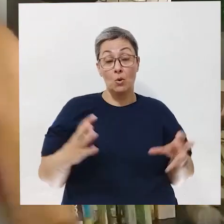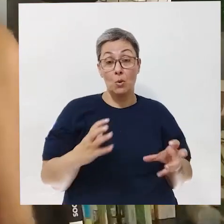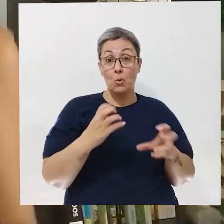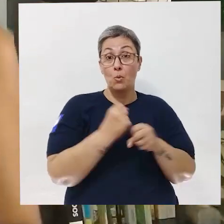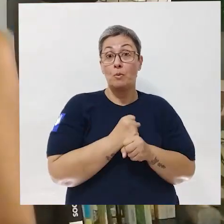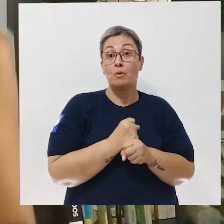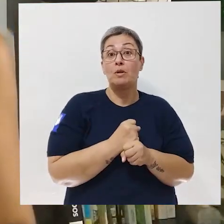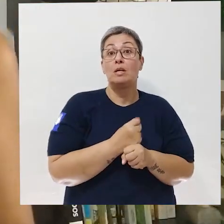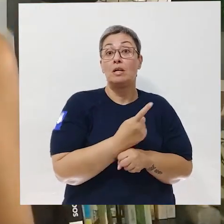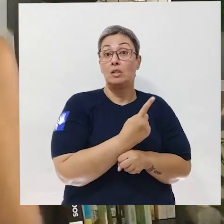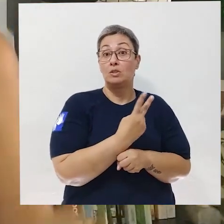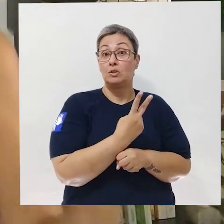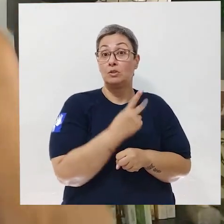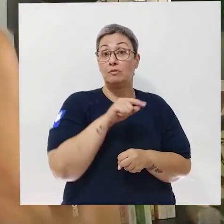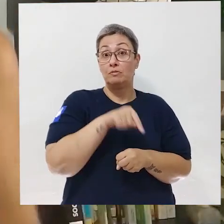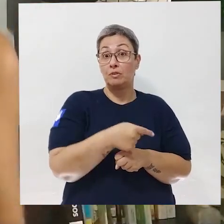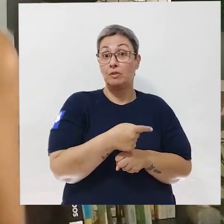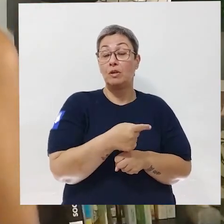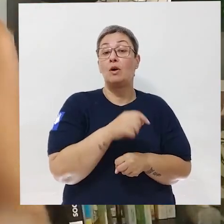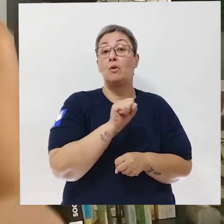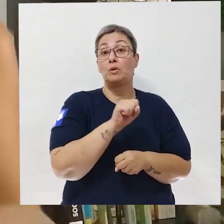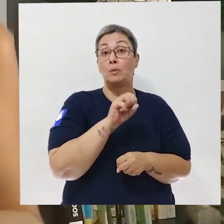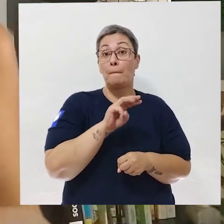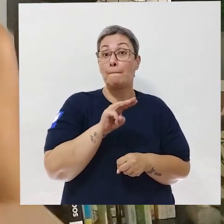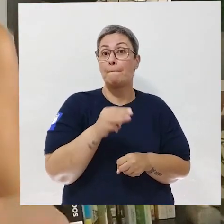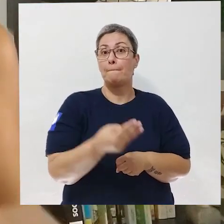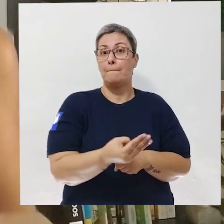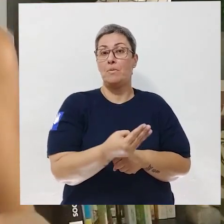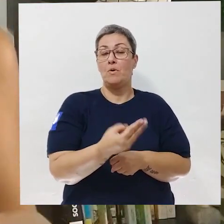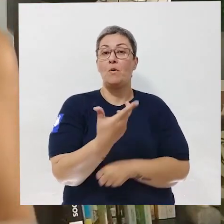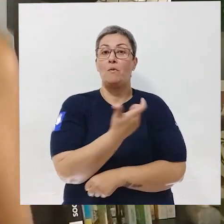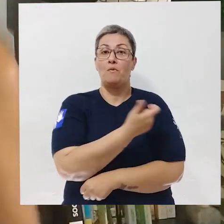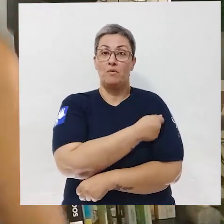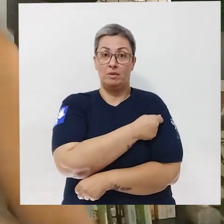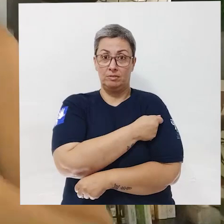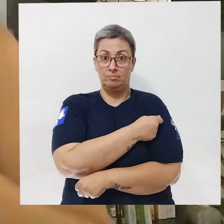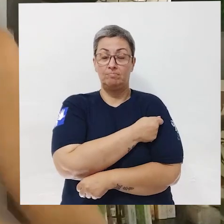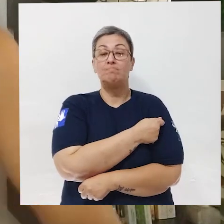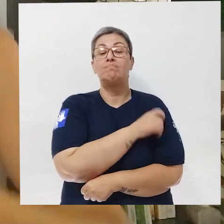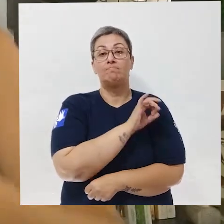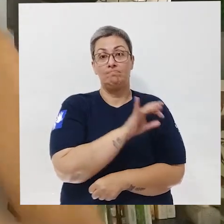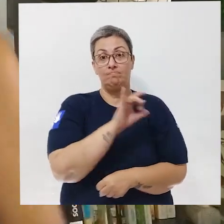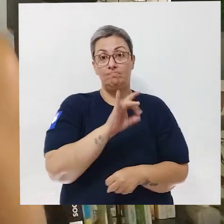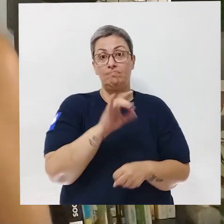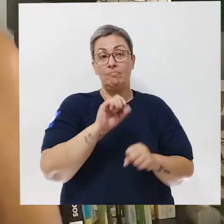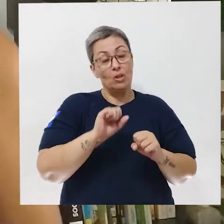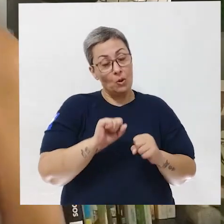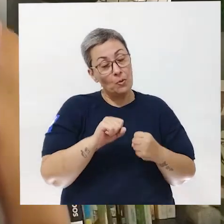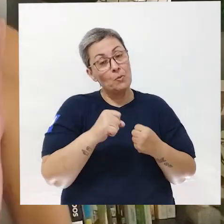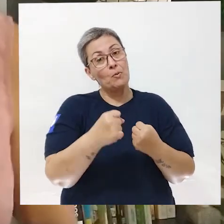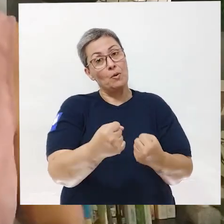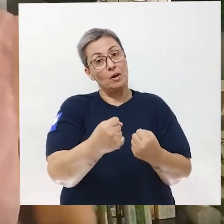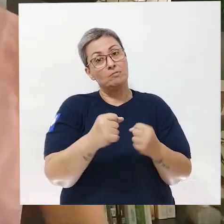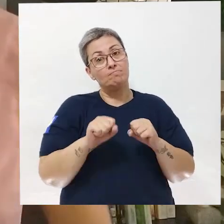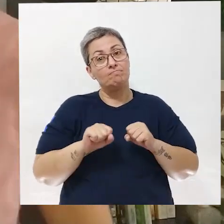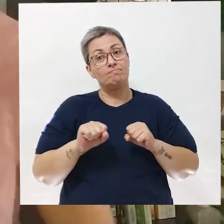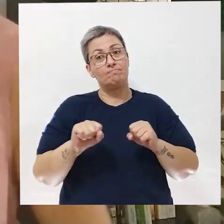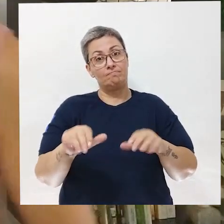aí 12,8 milhões de doses de vacina que a gente tem aí atualmente para enfrentar essa